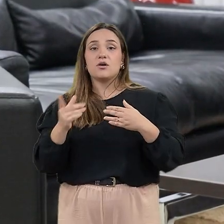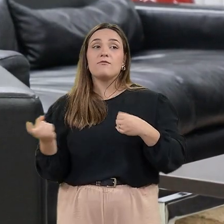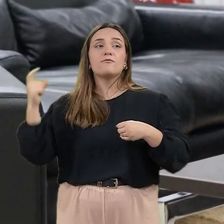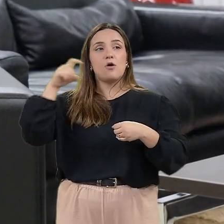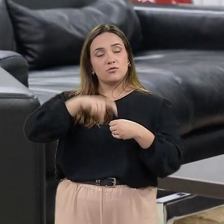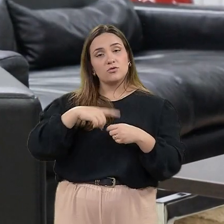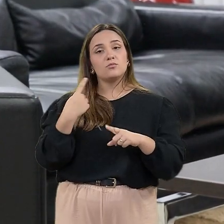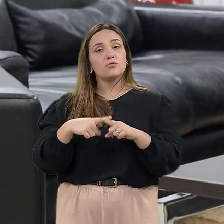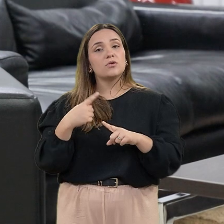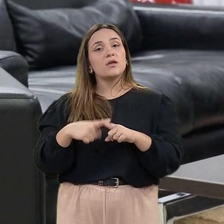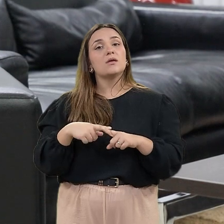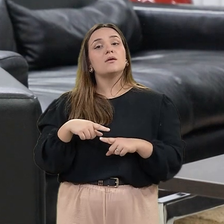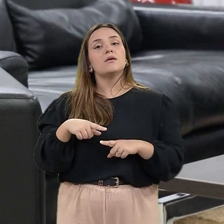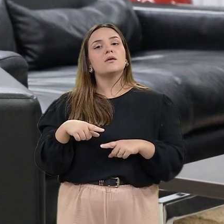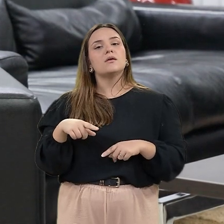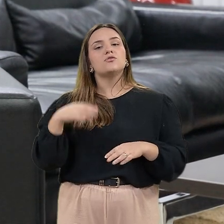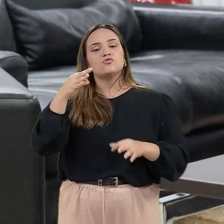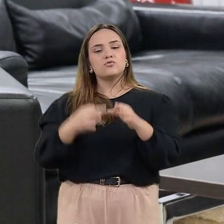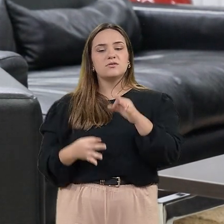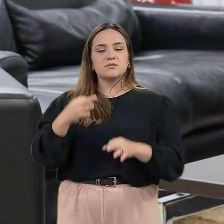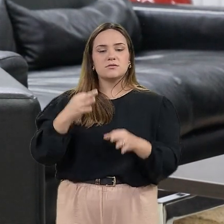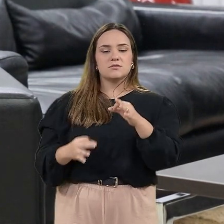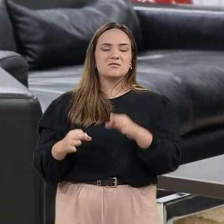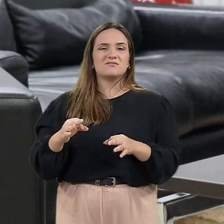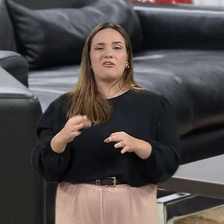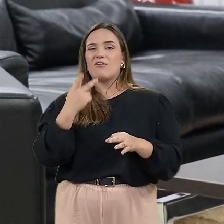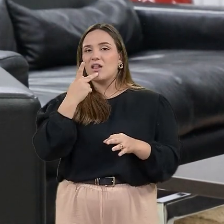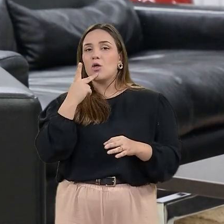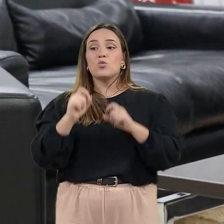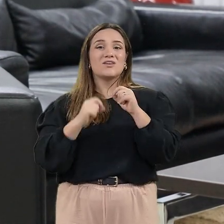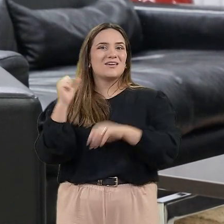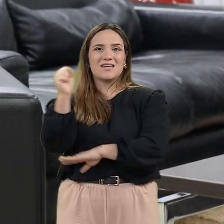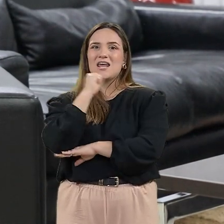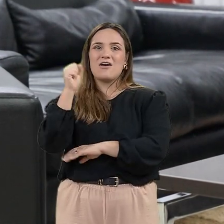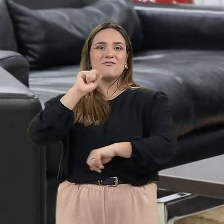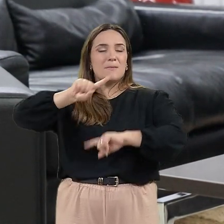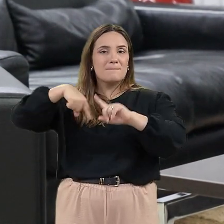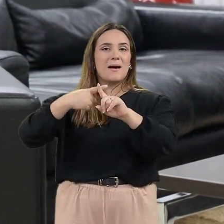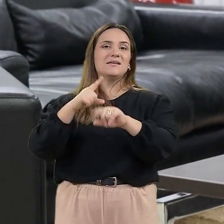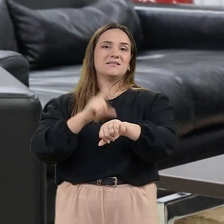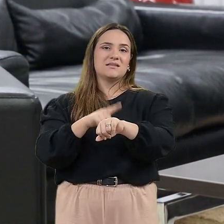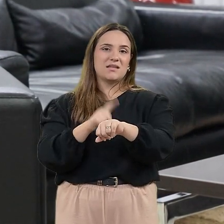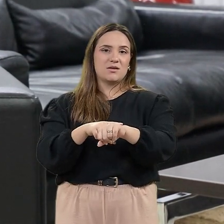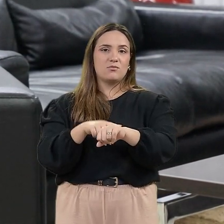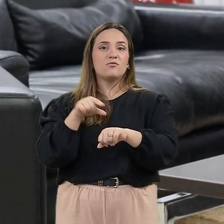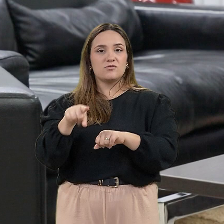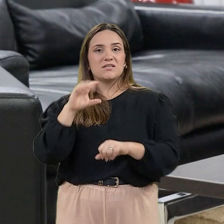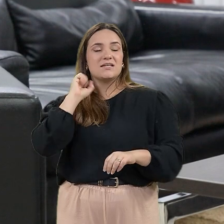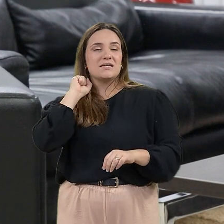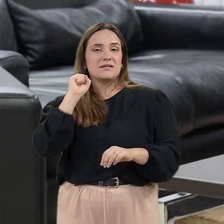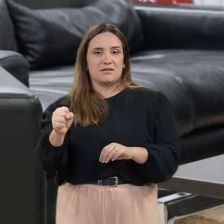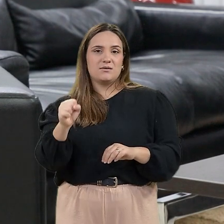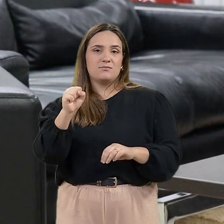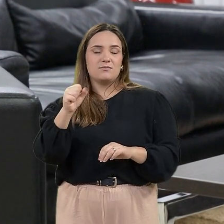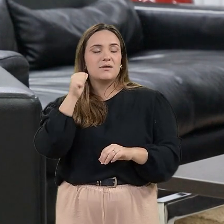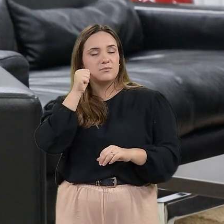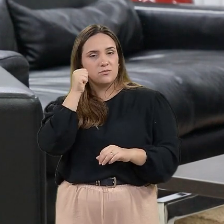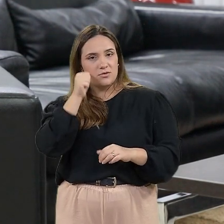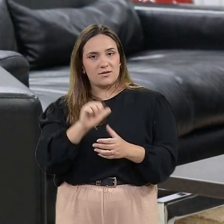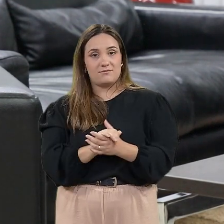Nós vamos para um intervalo e, na volta, o magistrado fala sobre as circunstâncias agravantes para o crime